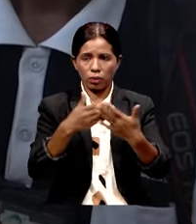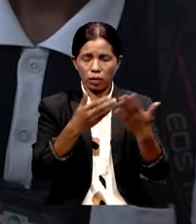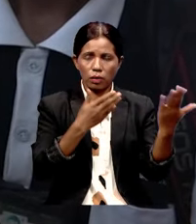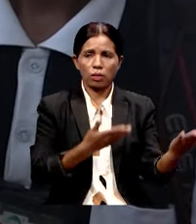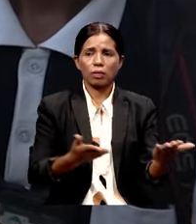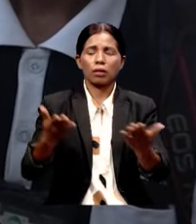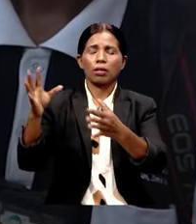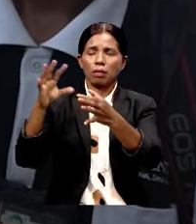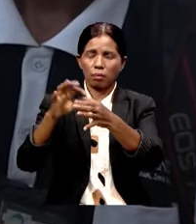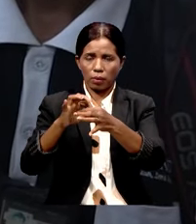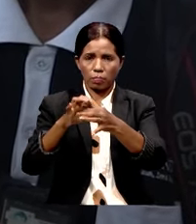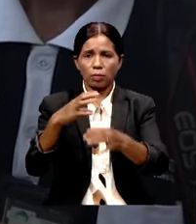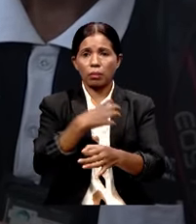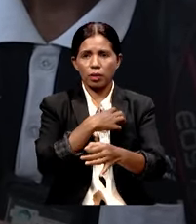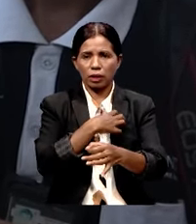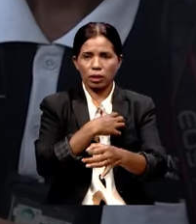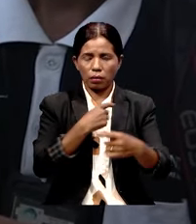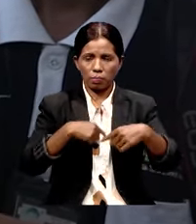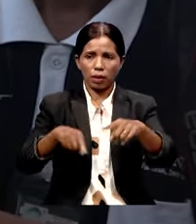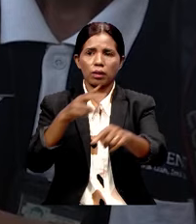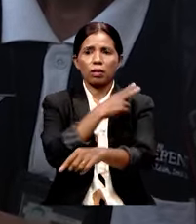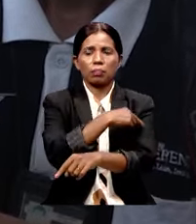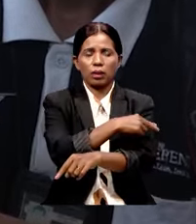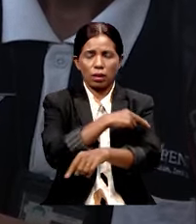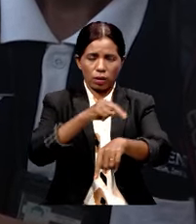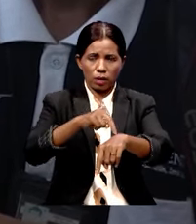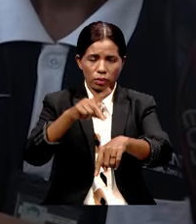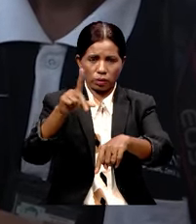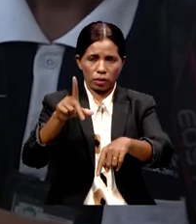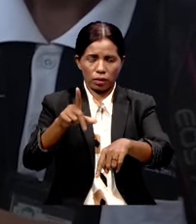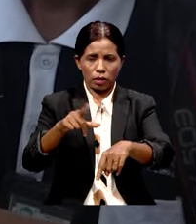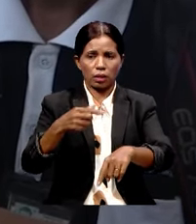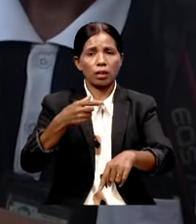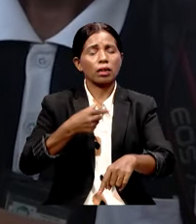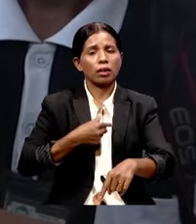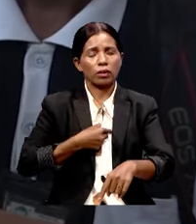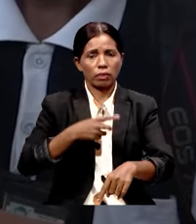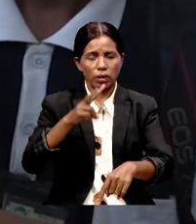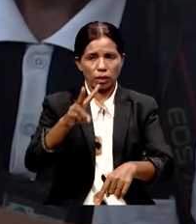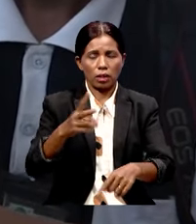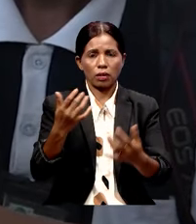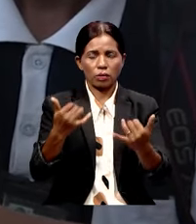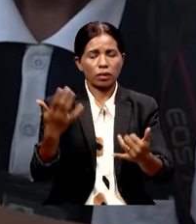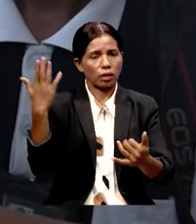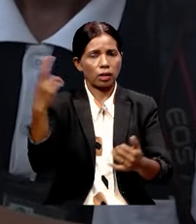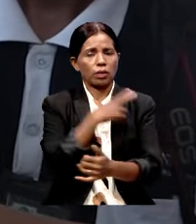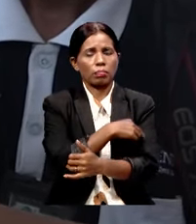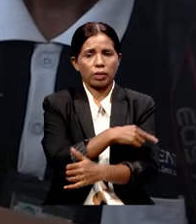se tenha membro nene mai ha o hospital nacional Guido Valadares agora dará o halo la tratamento